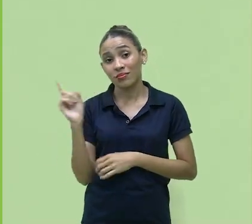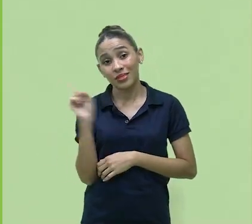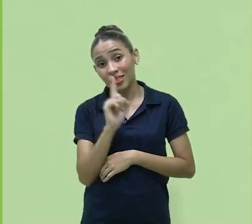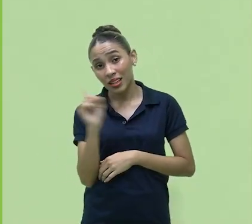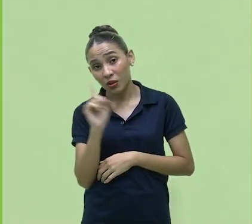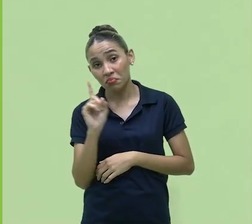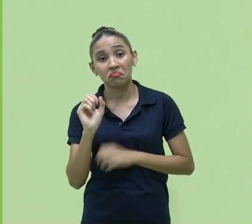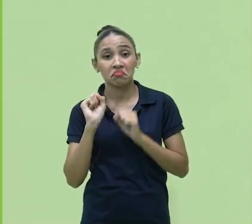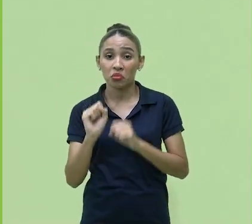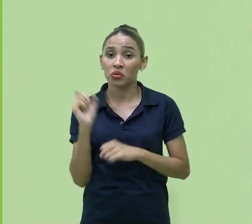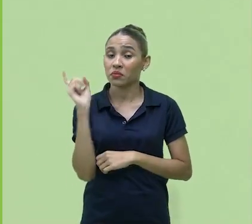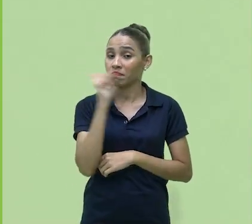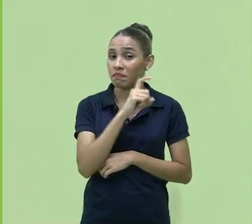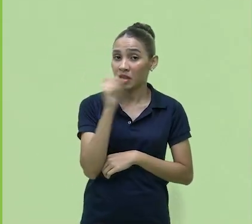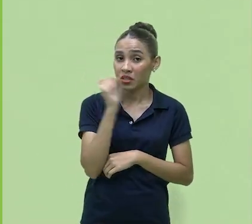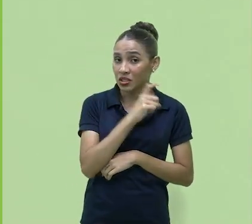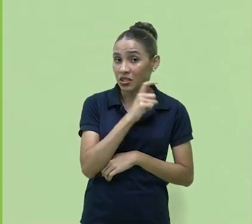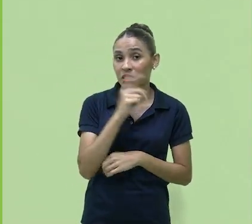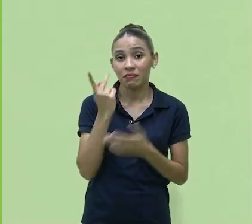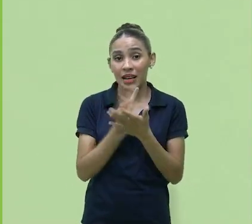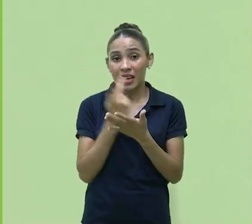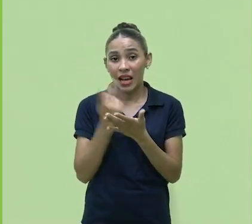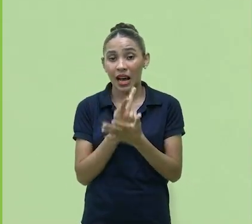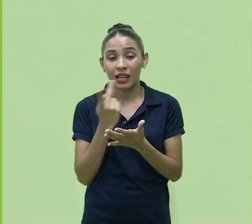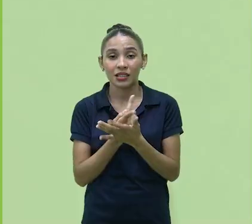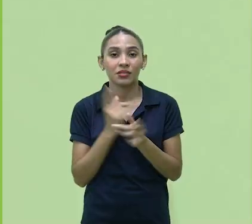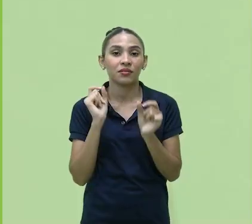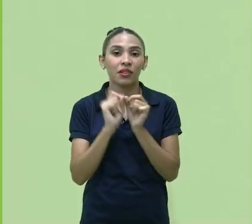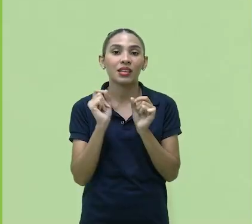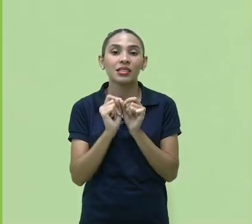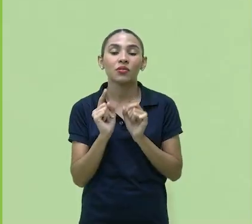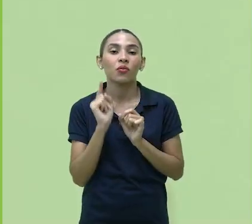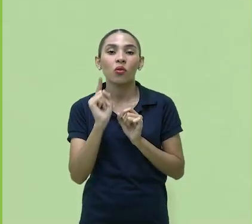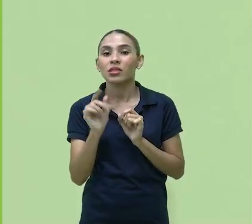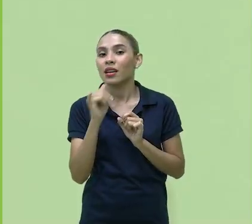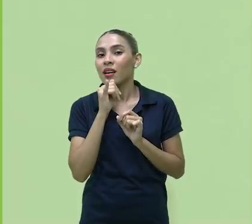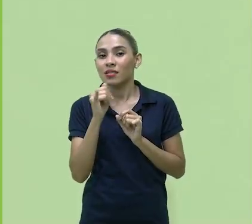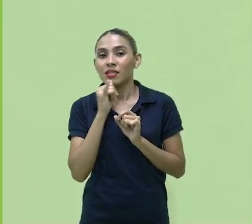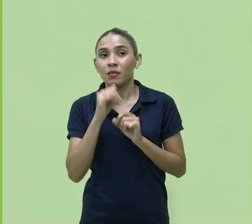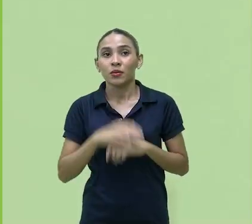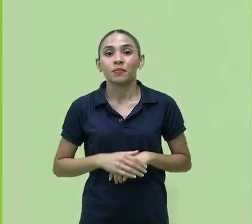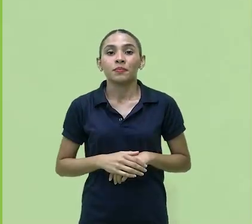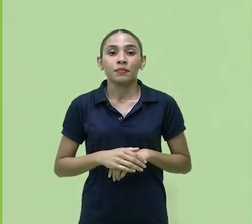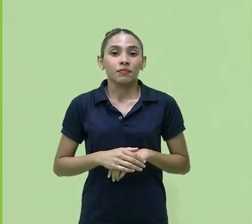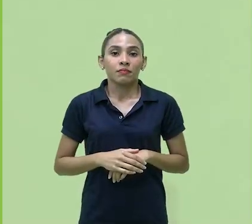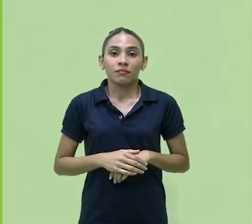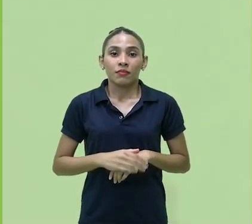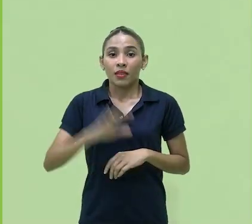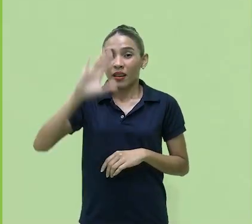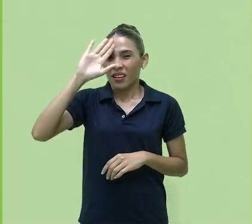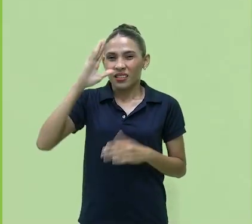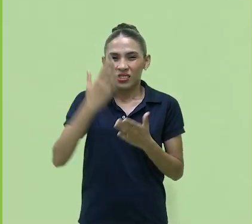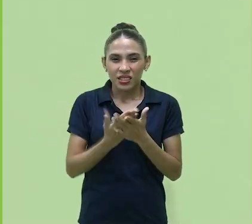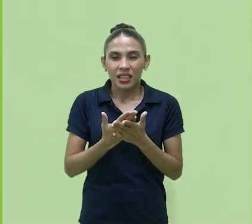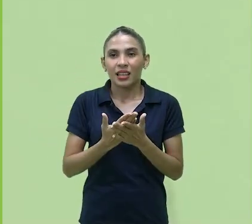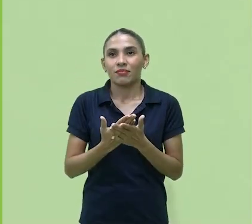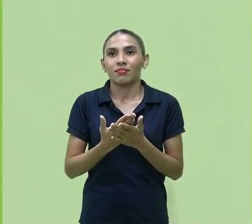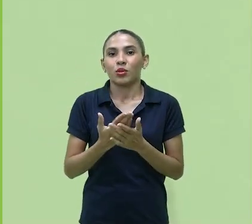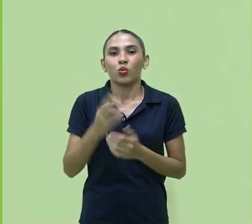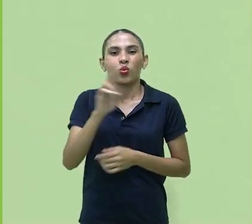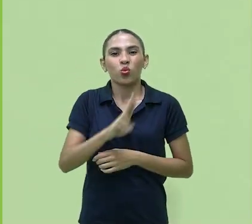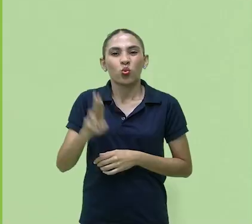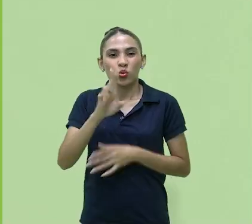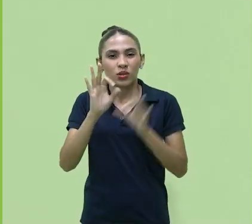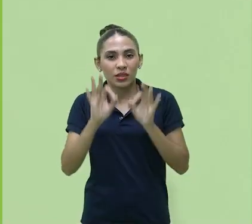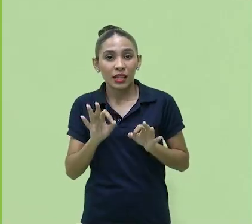podem ser errôneas, né? Fazendo com que você, além de criar o mau hábito de automedicar, né,